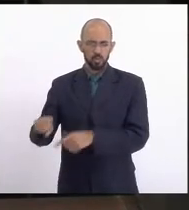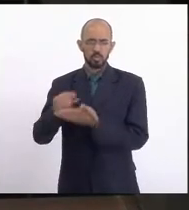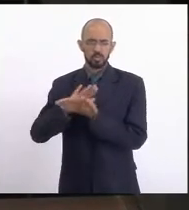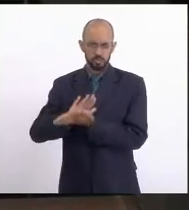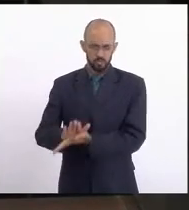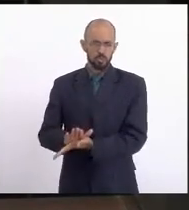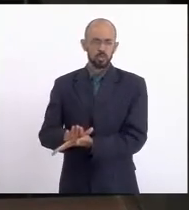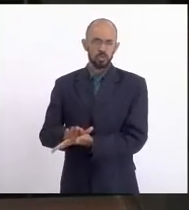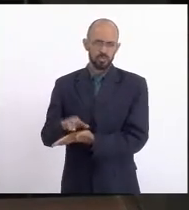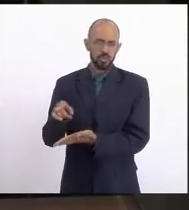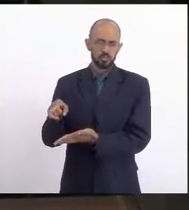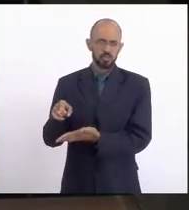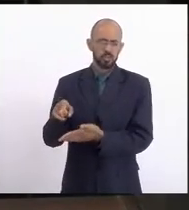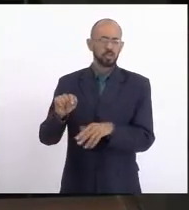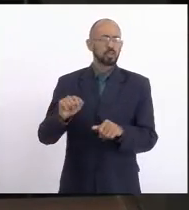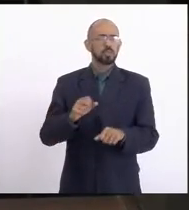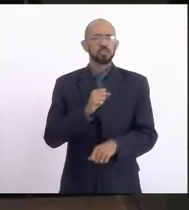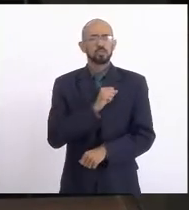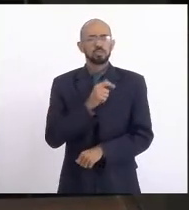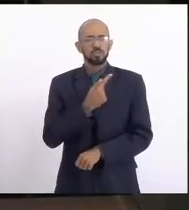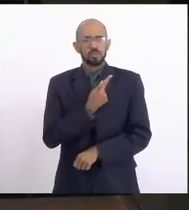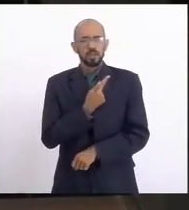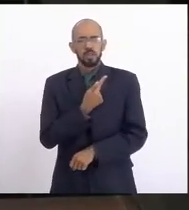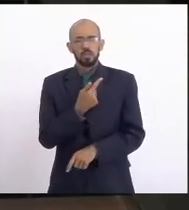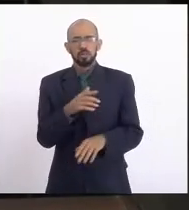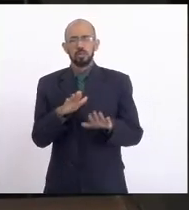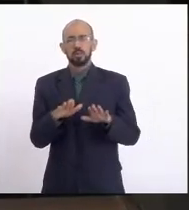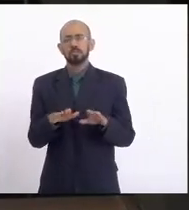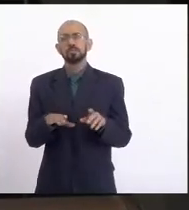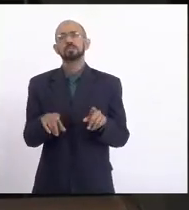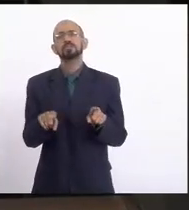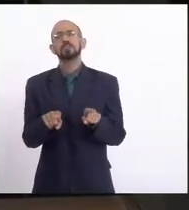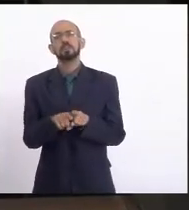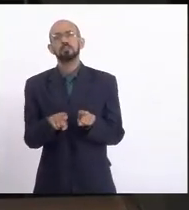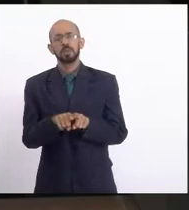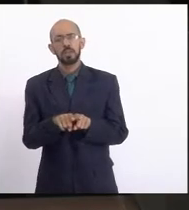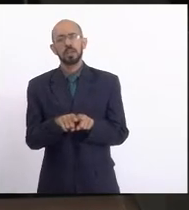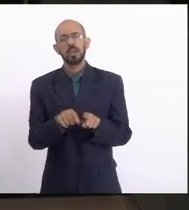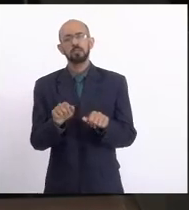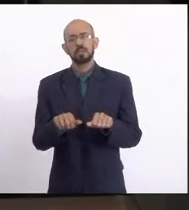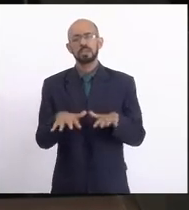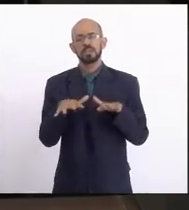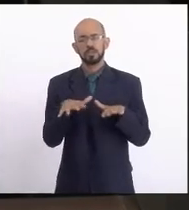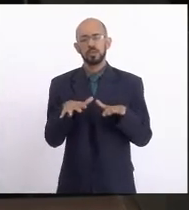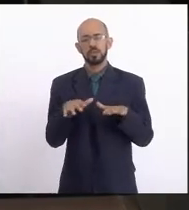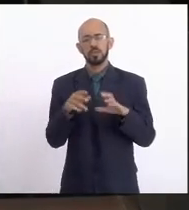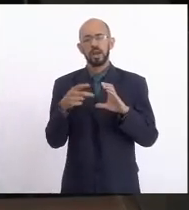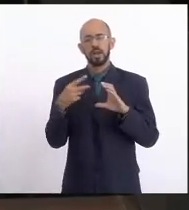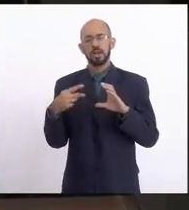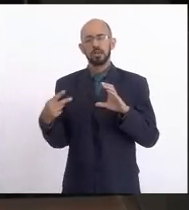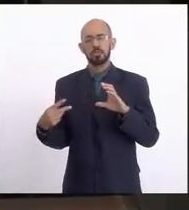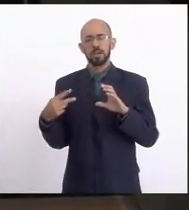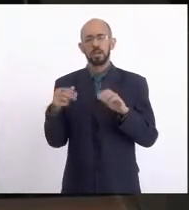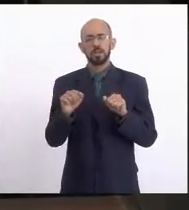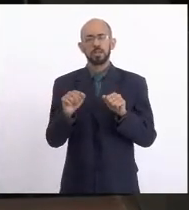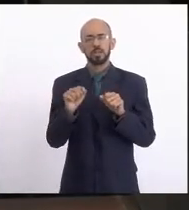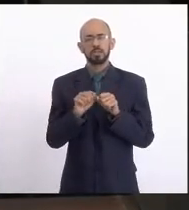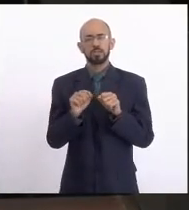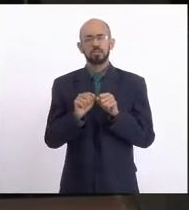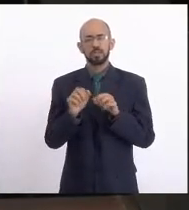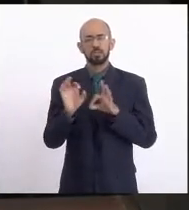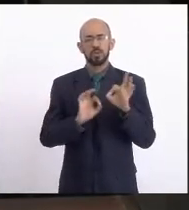de São Gonçalo, como naturalmente era uma sessão da Câmara Municipal de São Gonçalo, foram organizando a